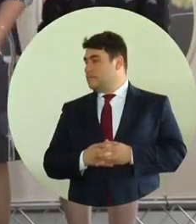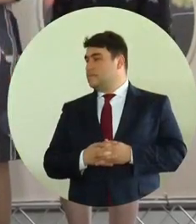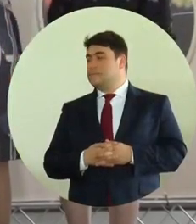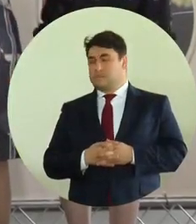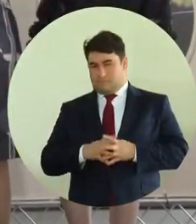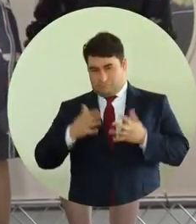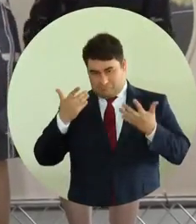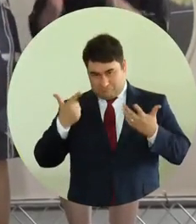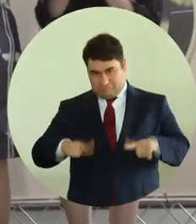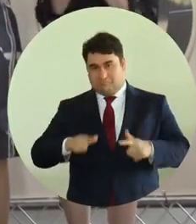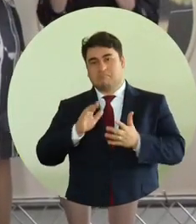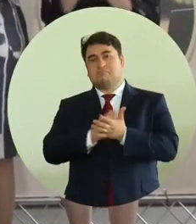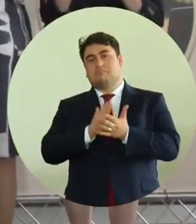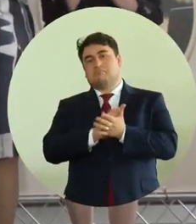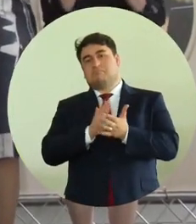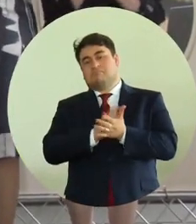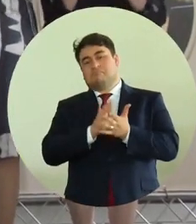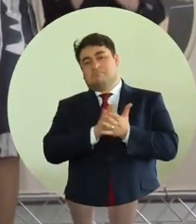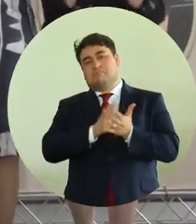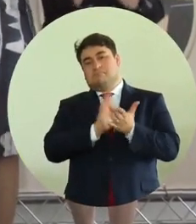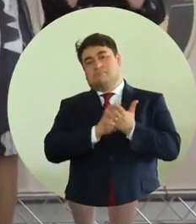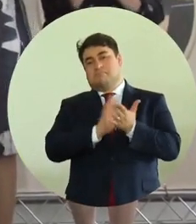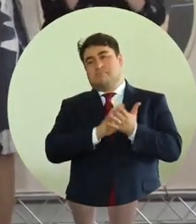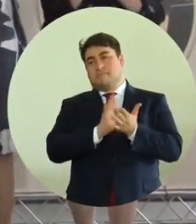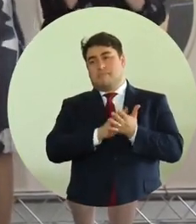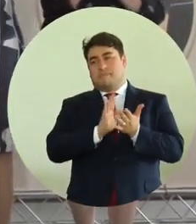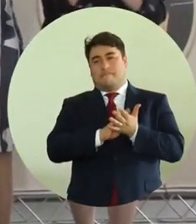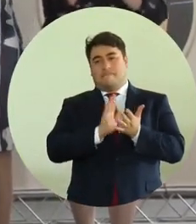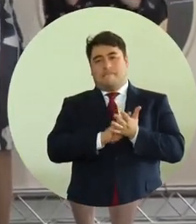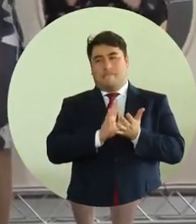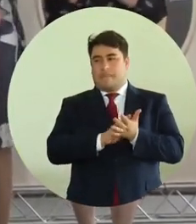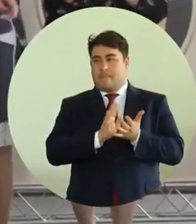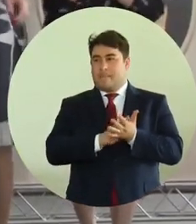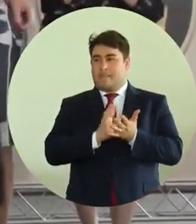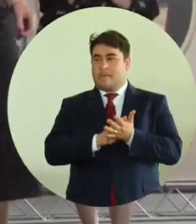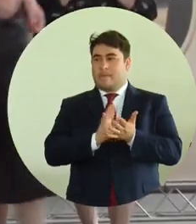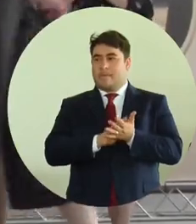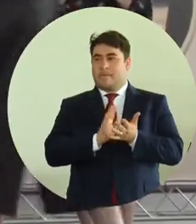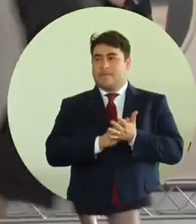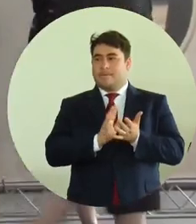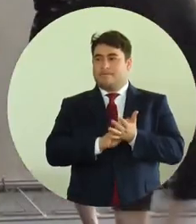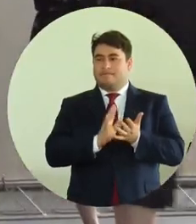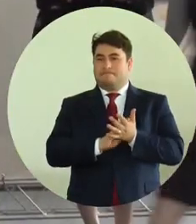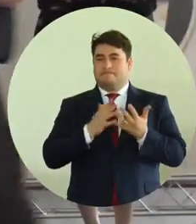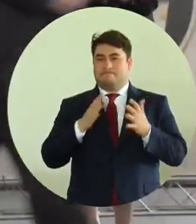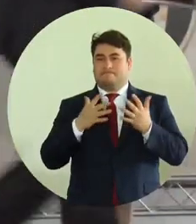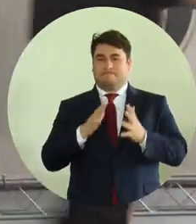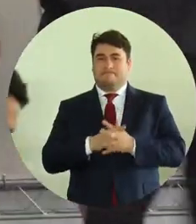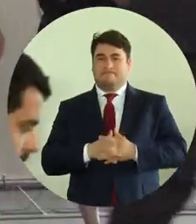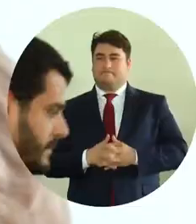Mais uma salva de palmas, então, ao Odebrecht Agroindustrial.